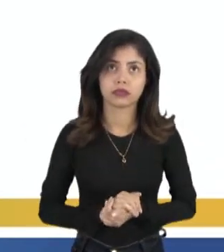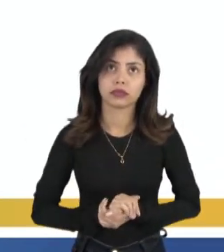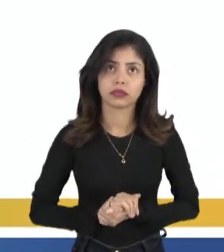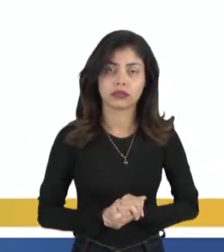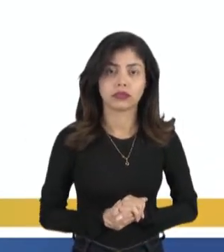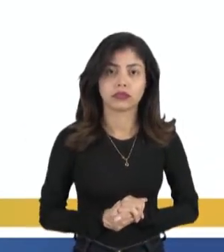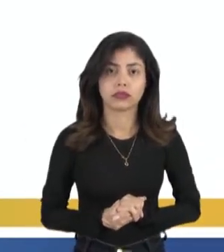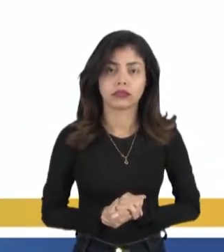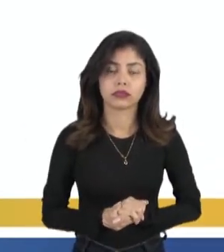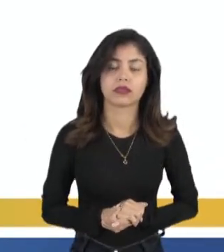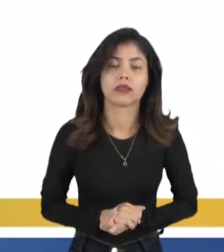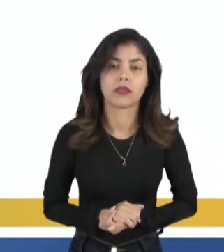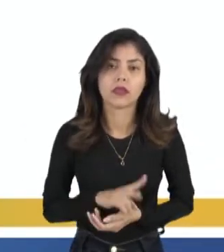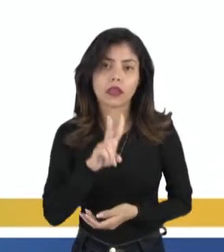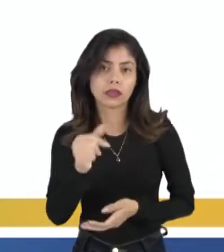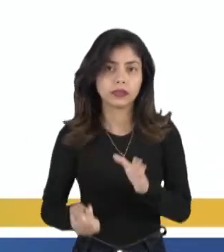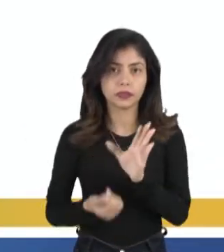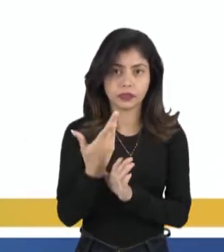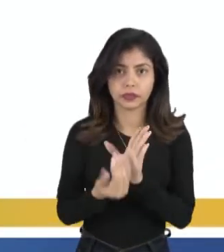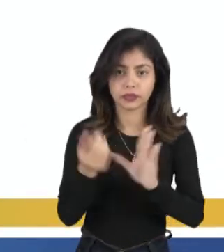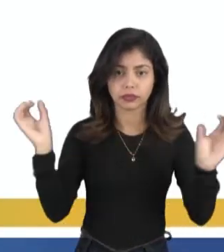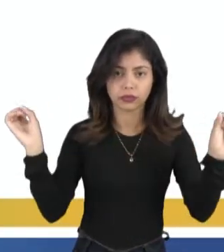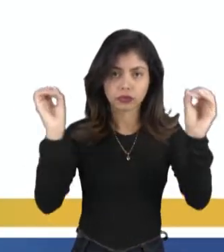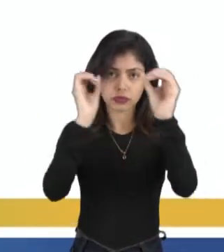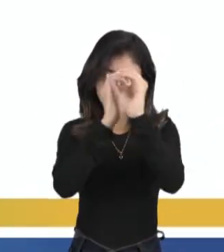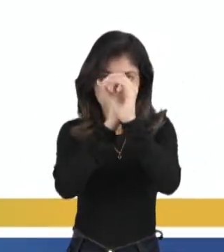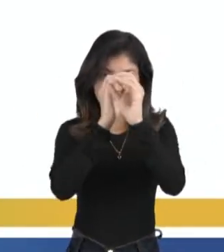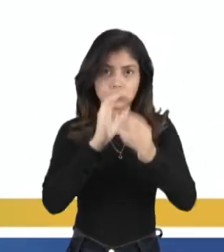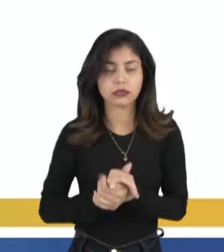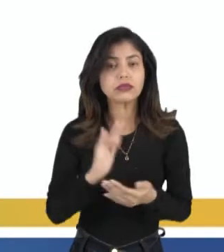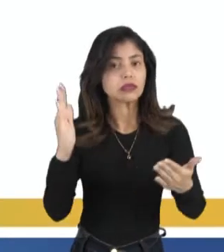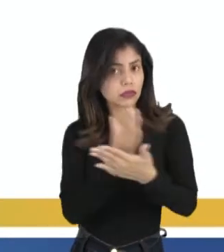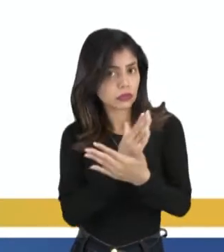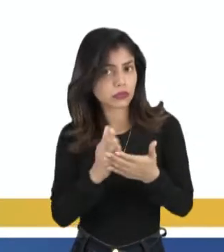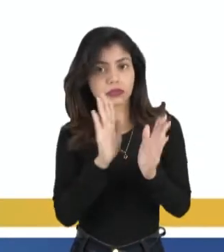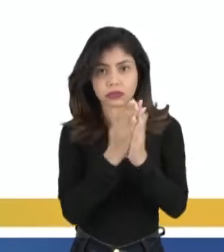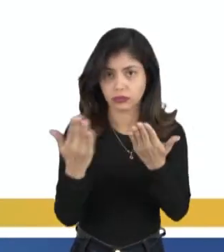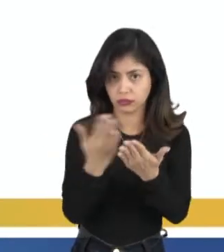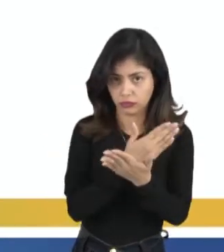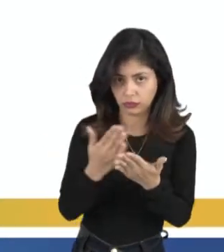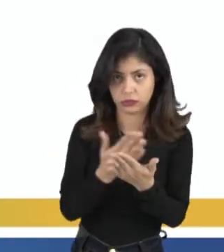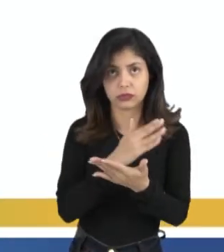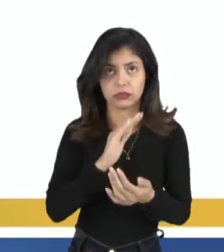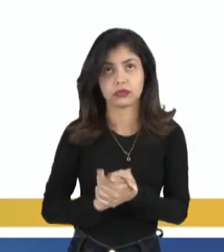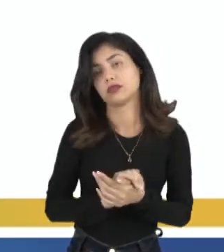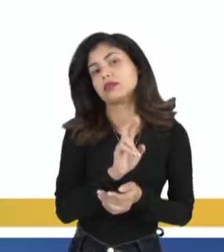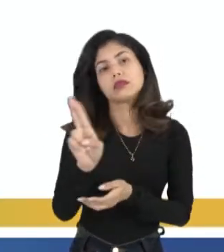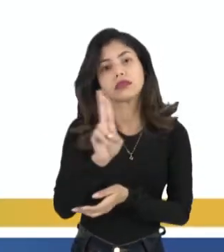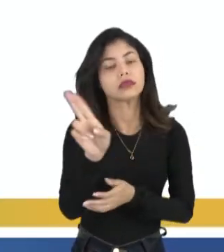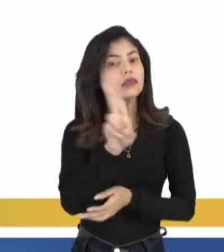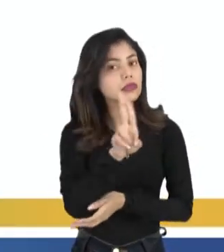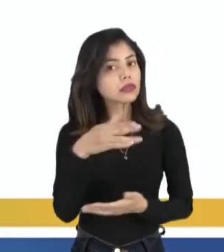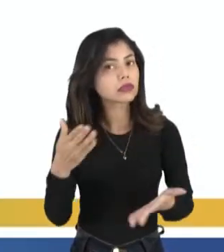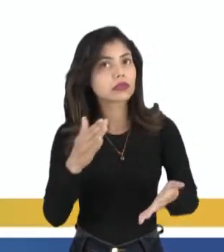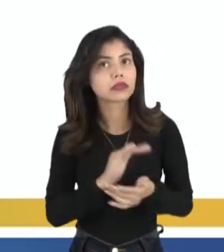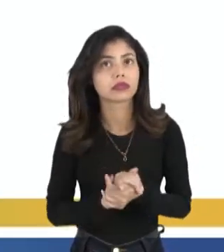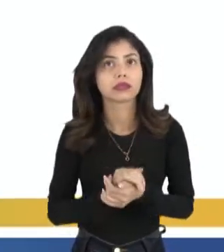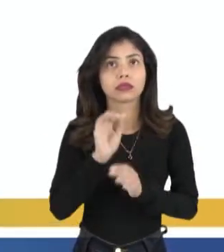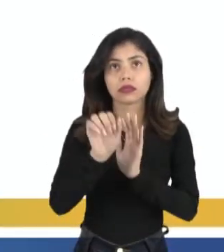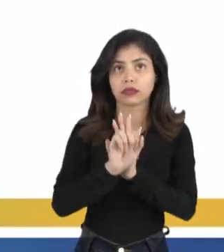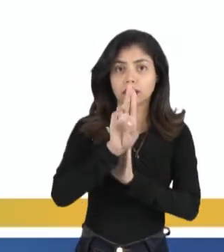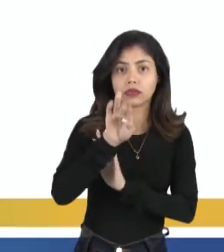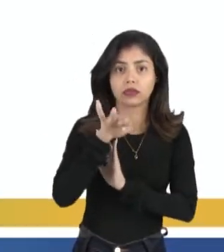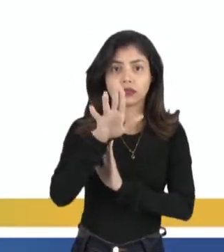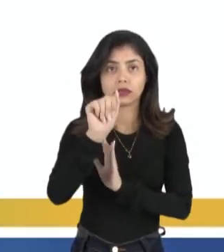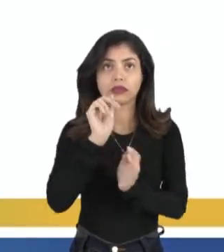obstáculo. E aí vai produzir o eclipse. A sombra, em alguns livros, em algumas nomenclaturas, é chamada também de umbra.